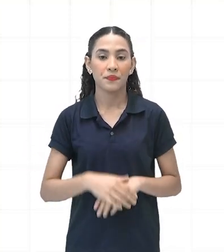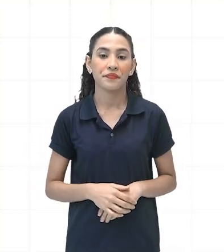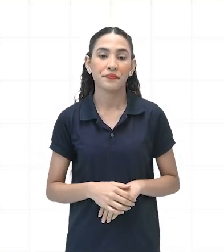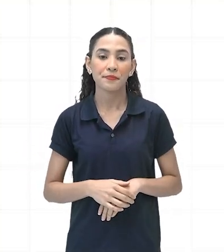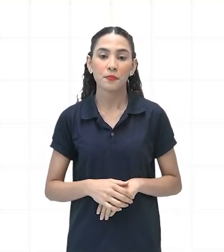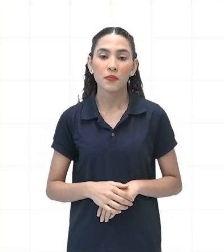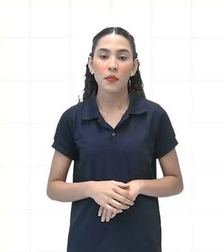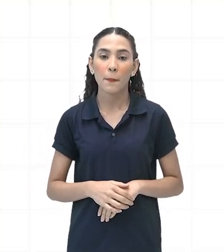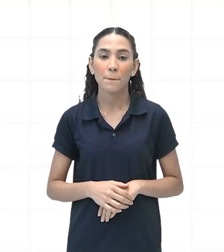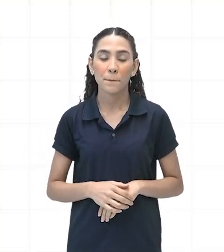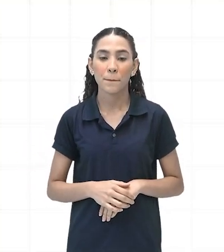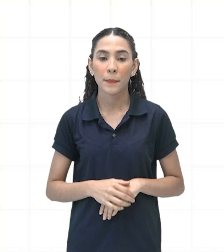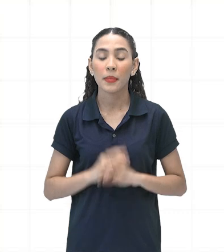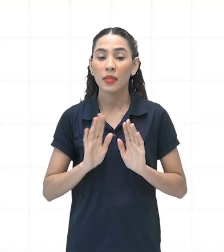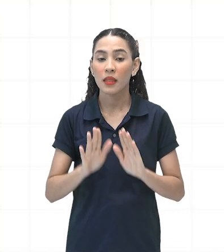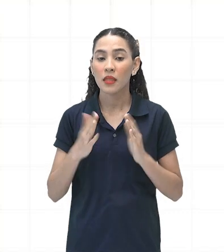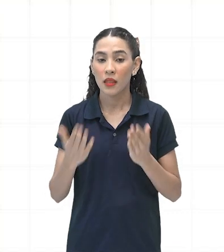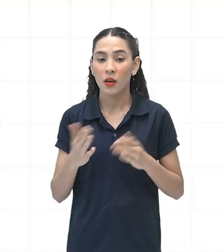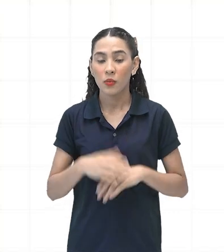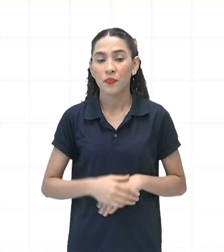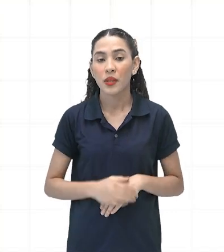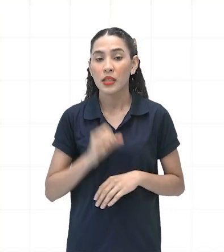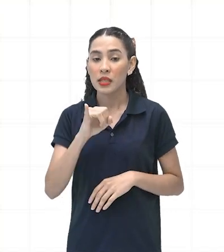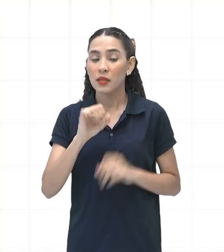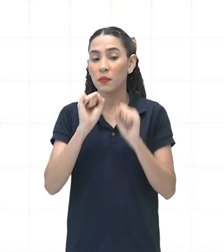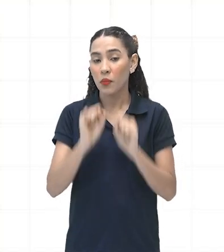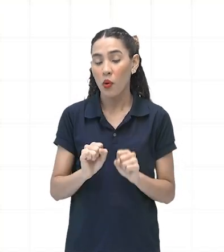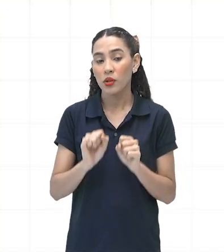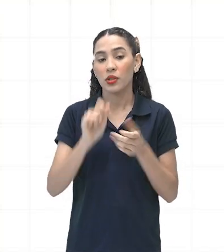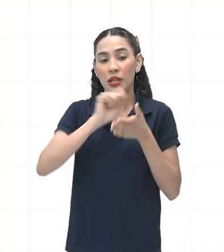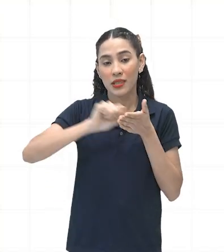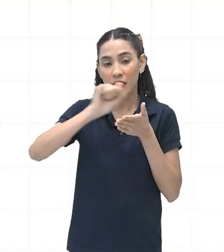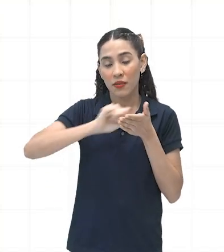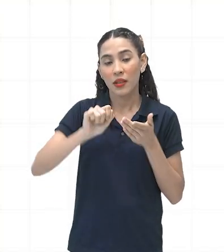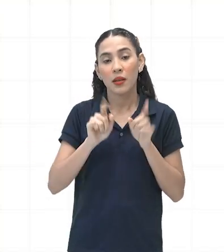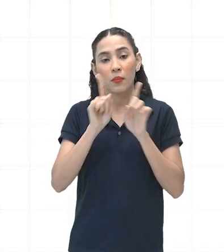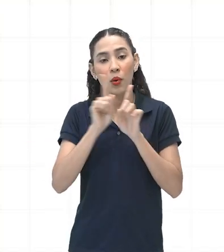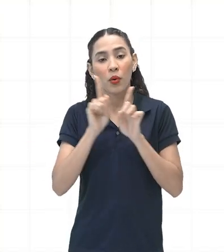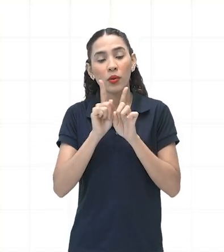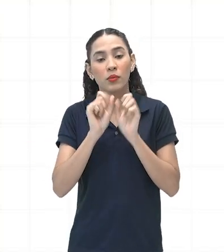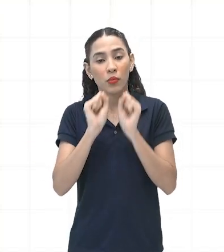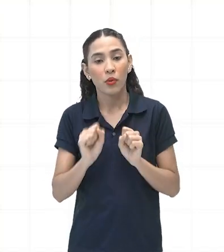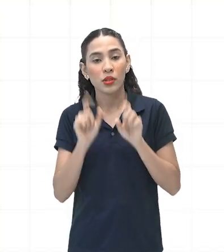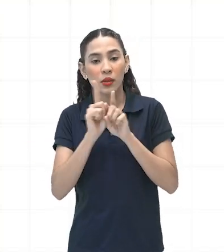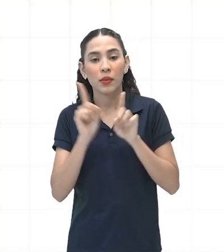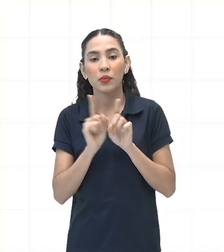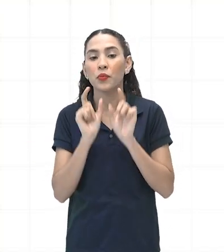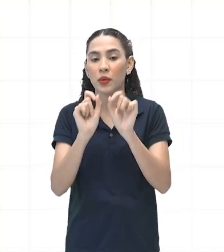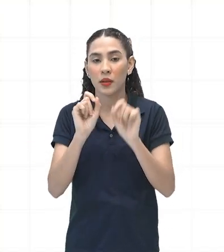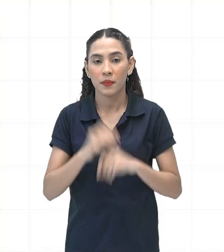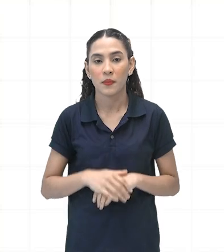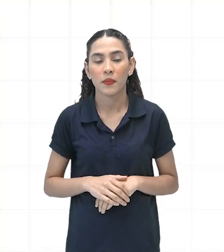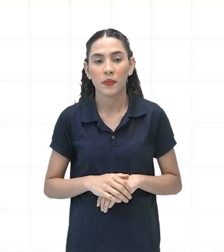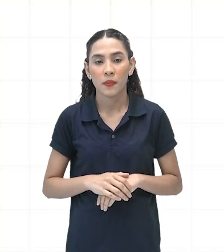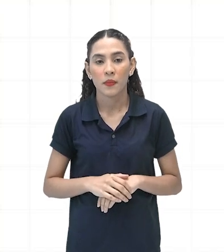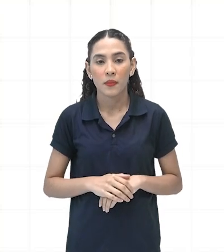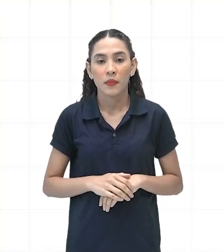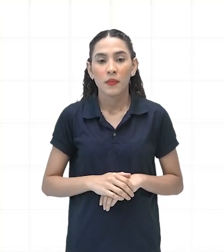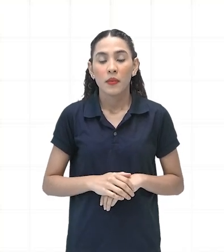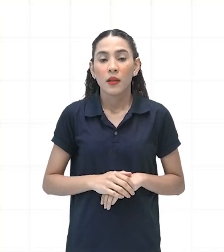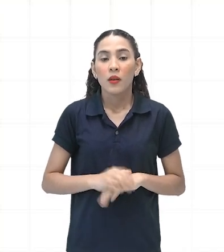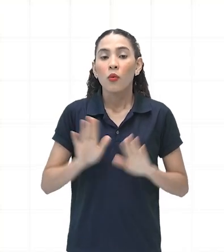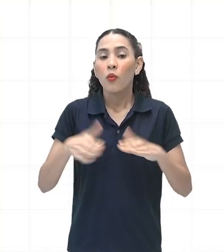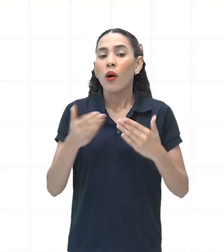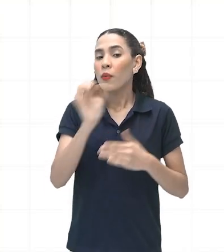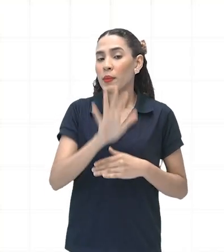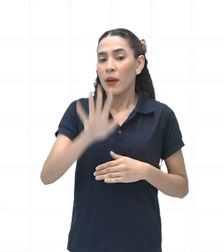professor? Então, se eu posso escrever, eu posso dizer o seguinte, que figura